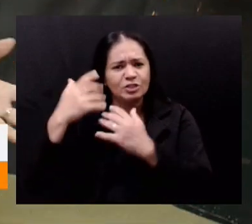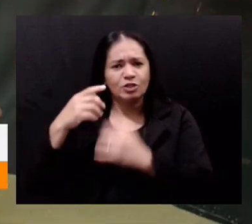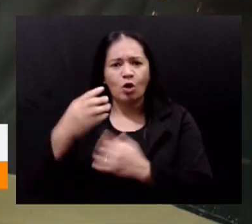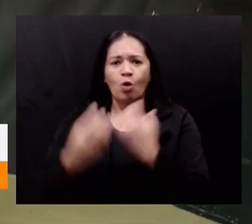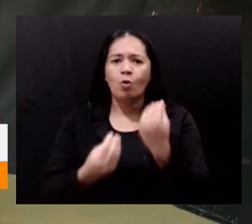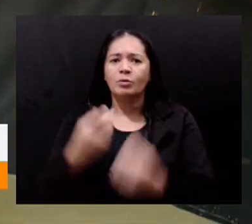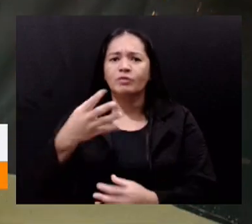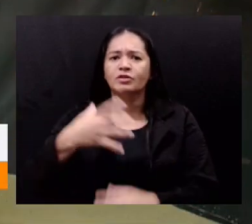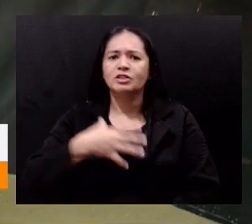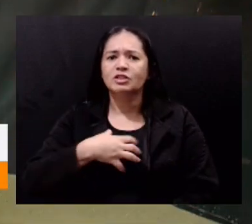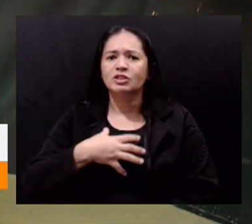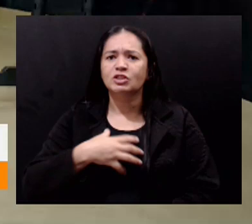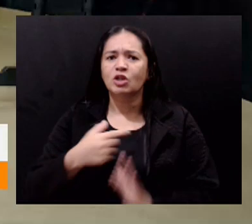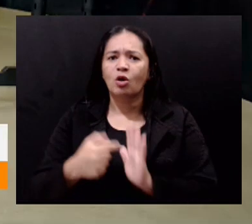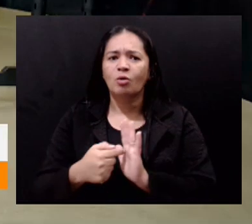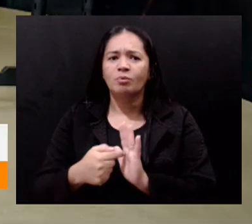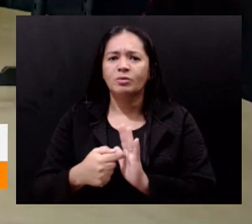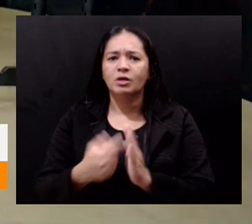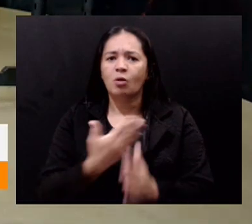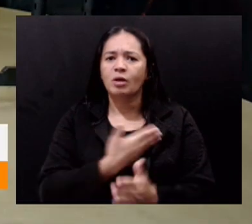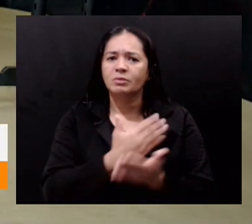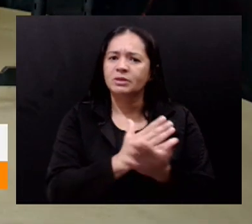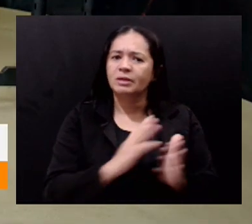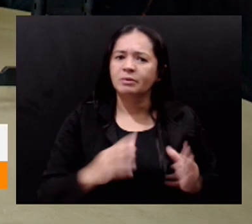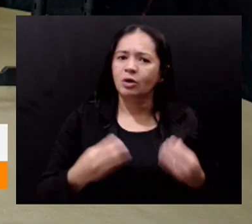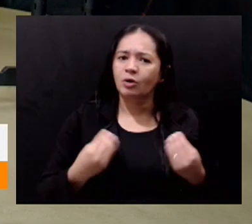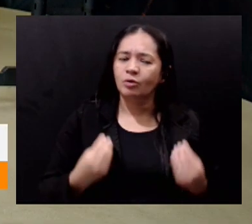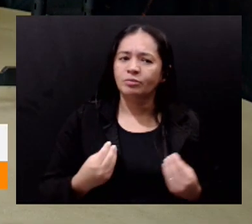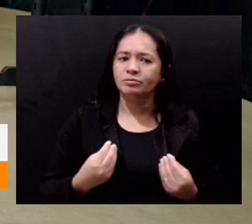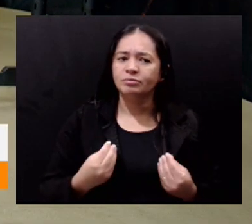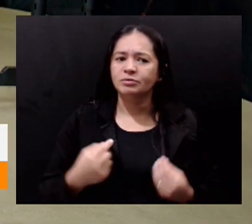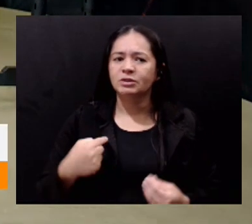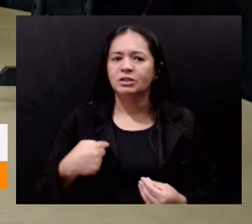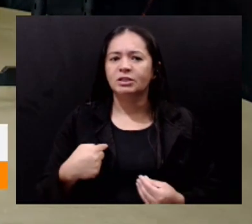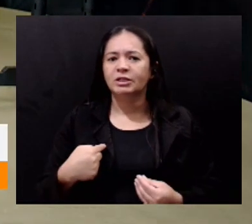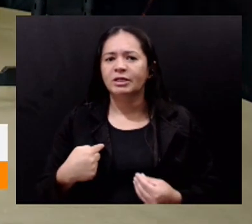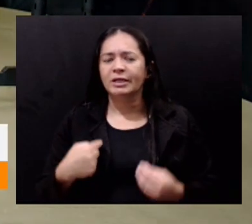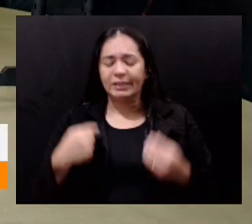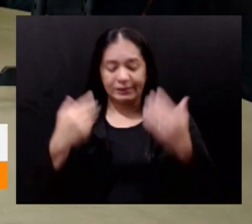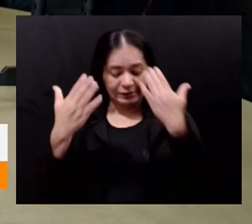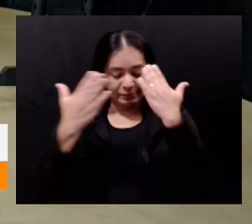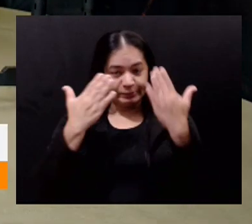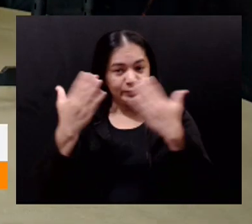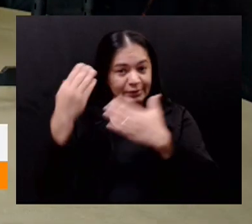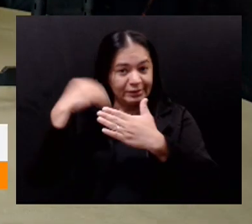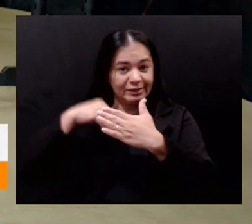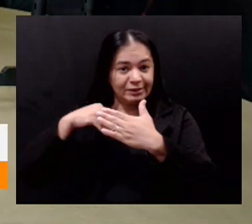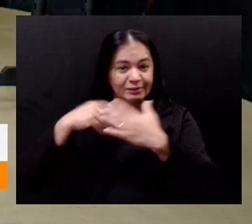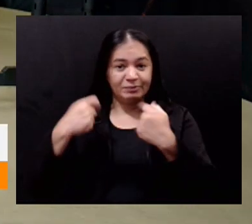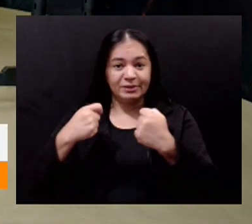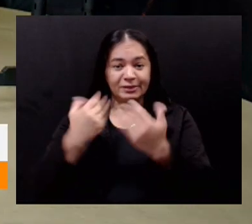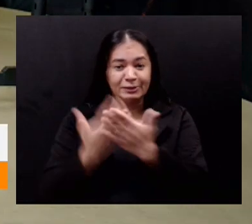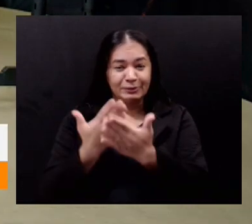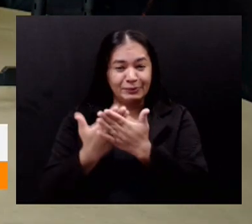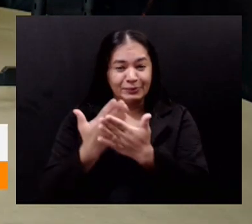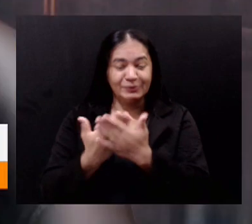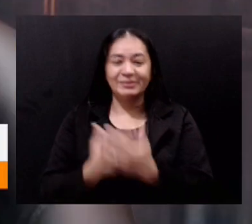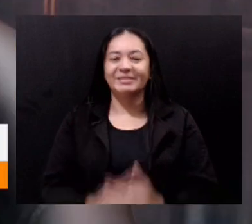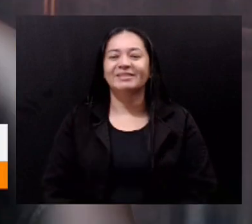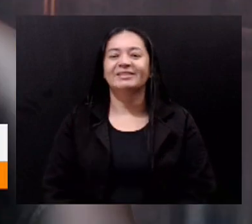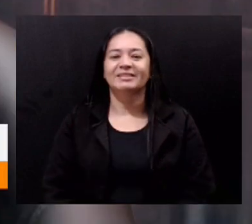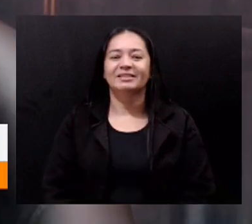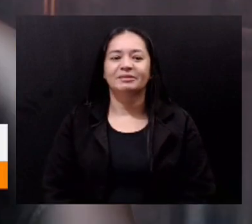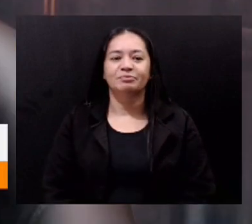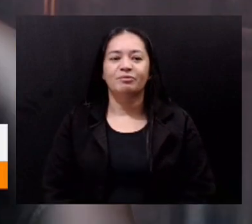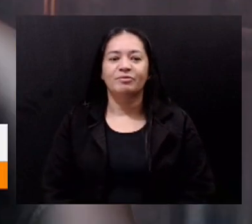uma amizade? Eu costumo sempre Psicológico, o negócio precisa ser estudado. eu sempre parto do ponto de